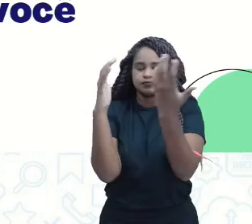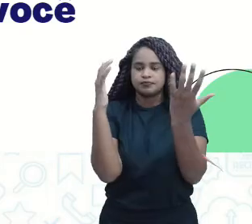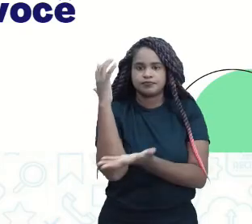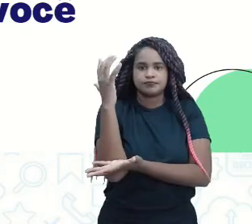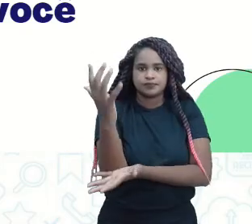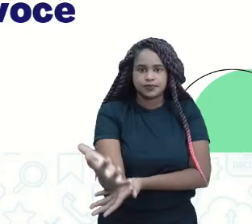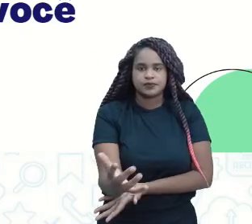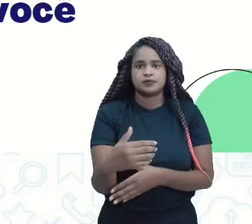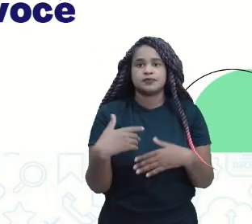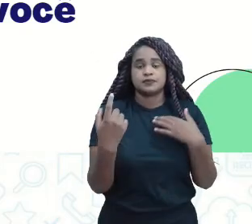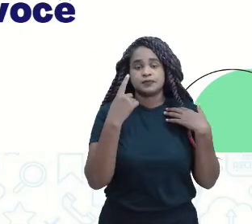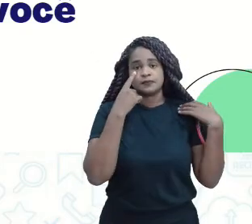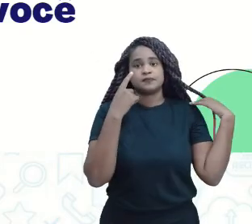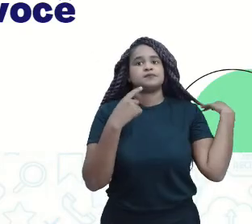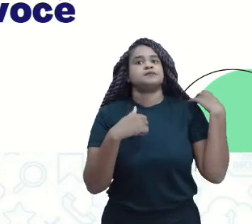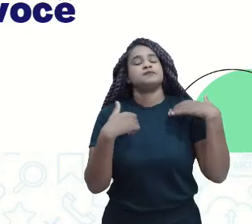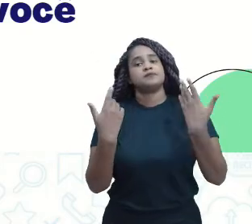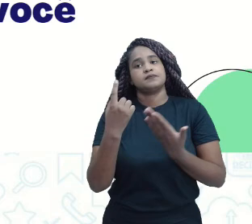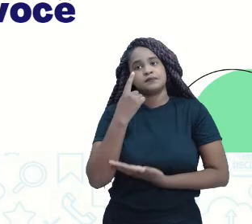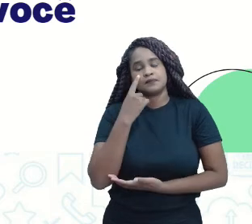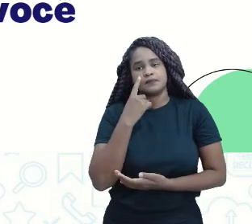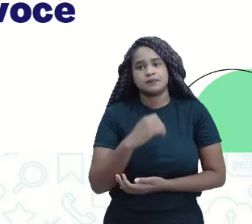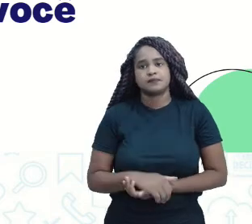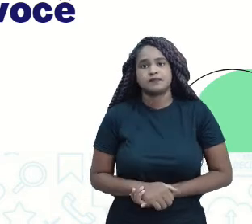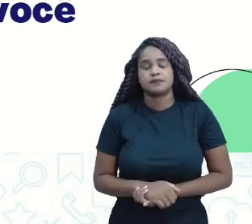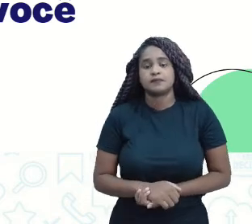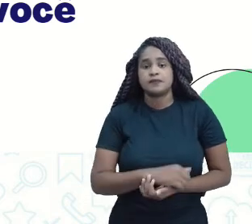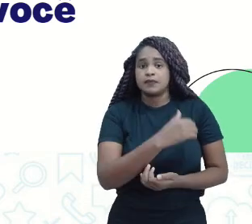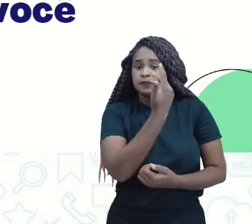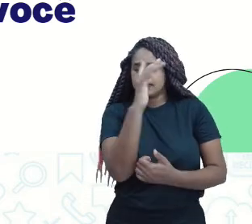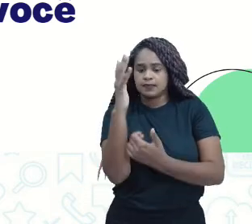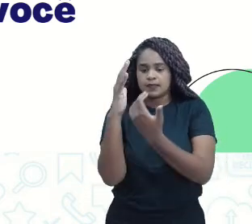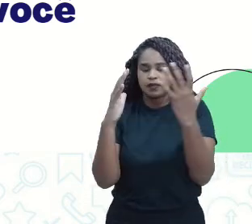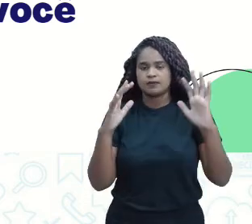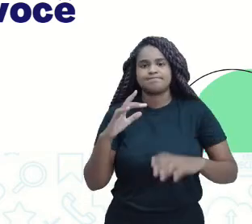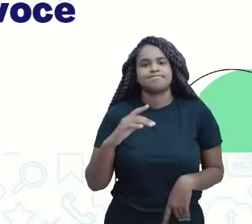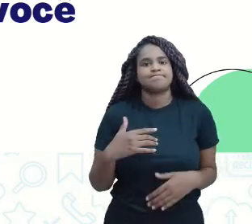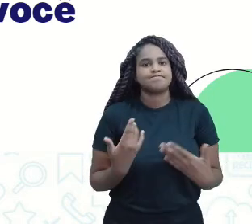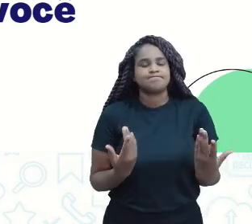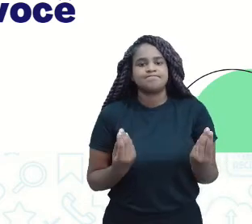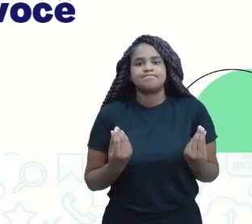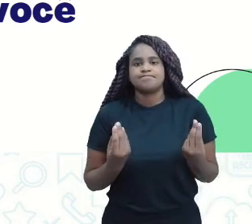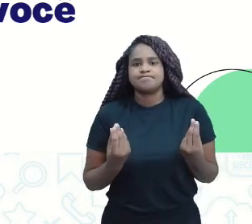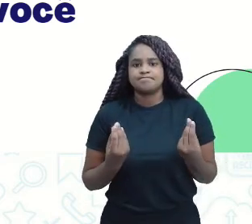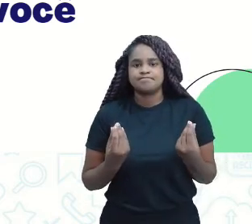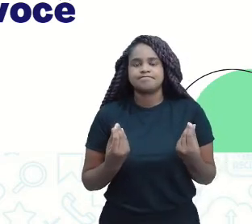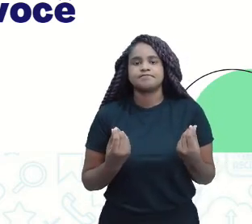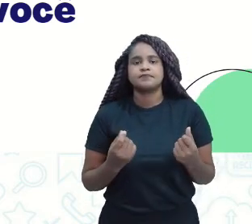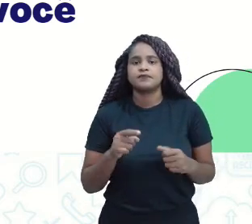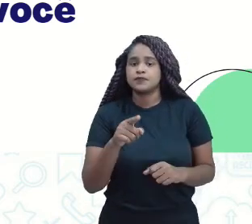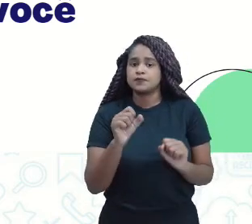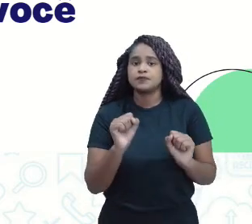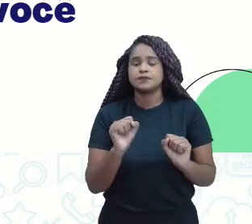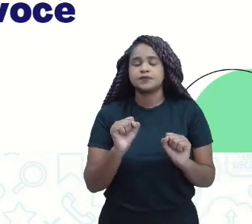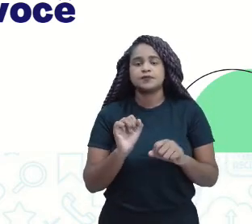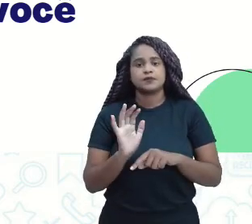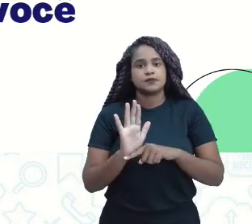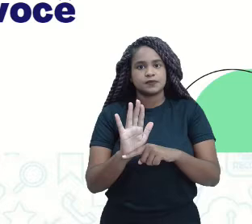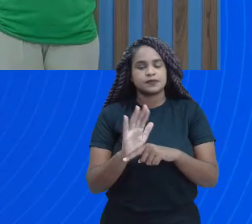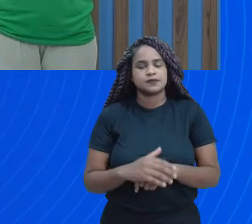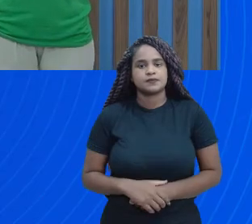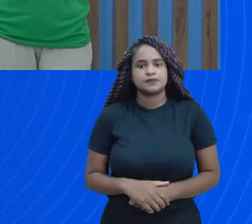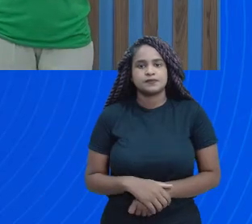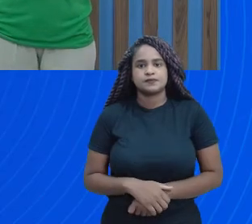gente. Bom, a natureza está em perigo, né? Mas você pode ajudar, né?